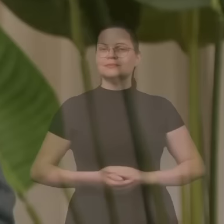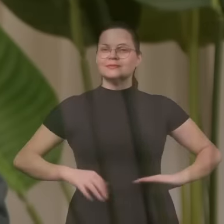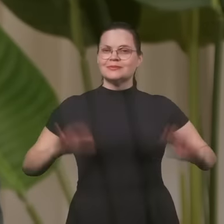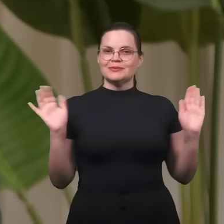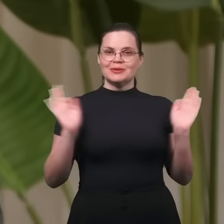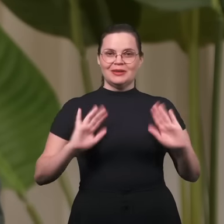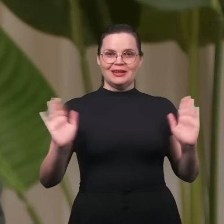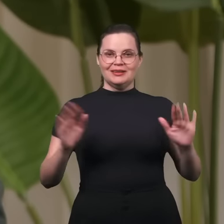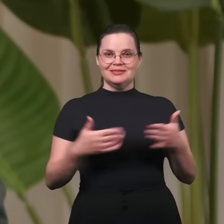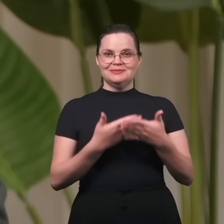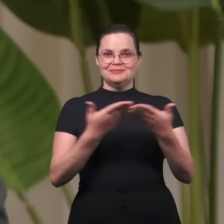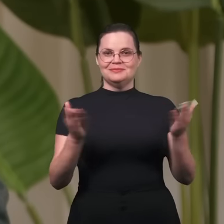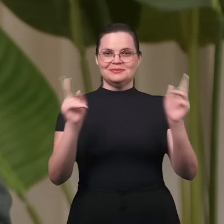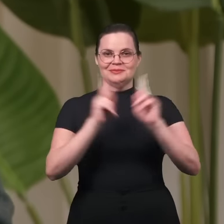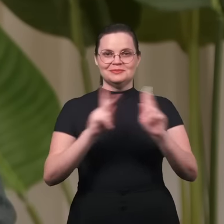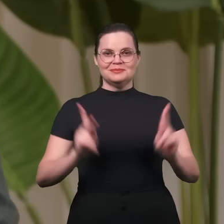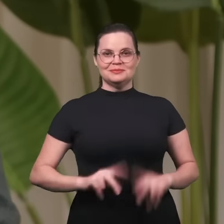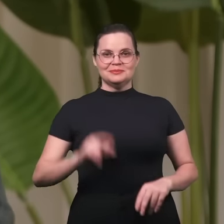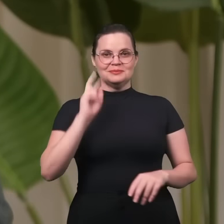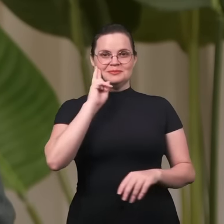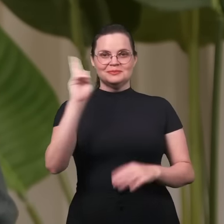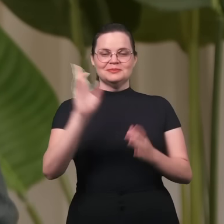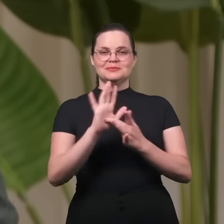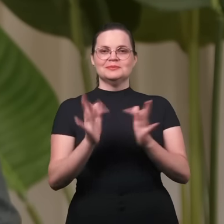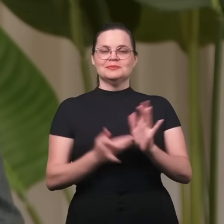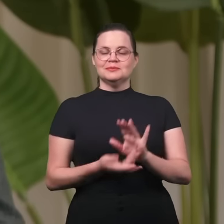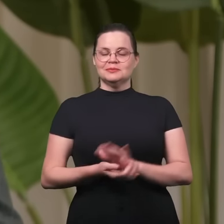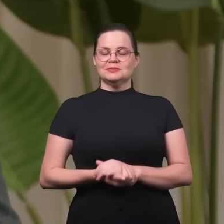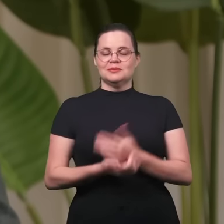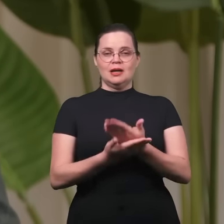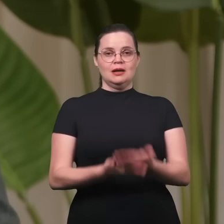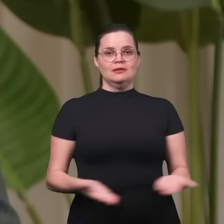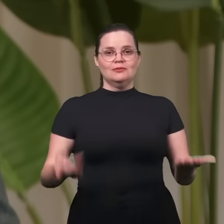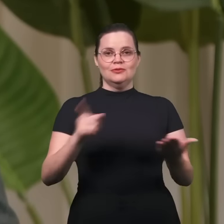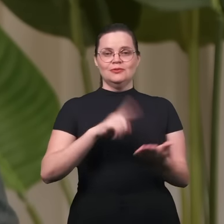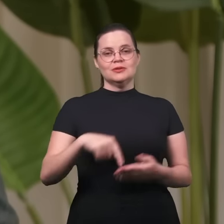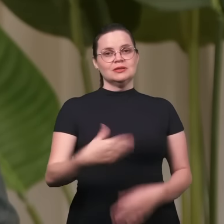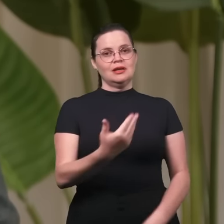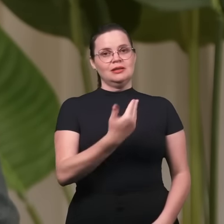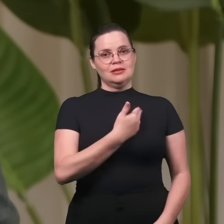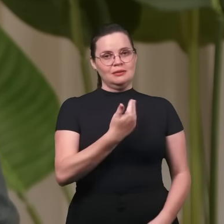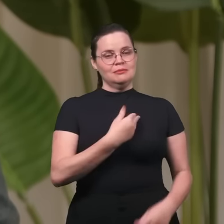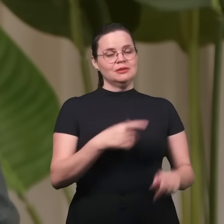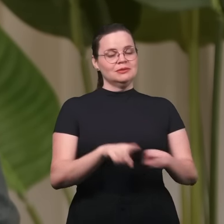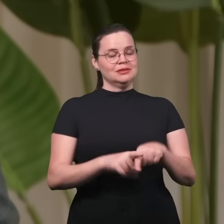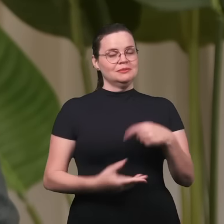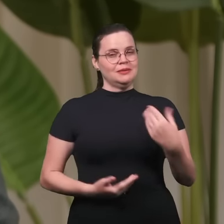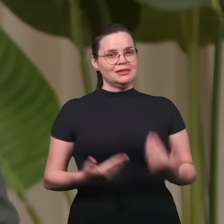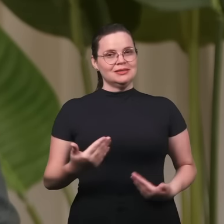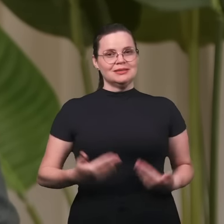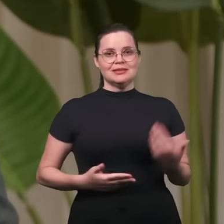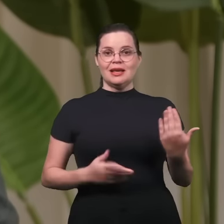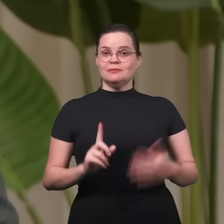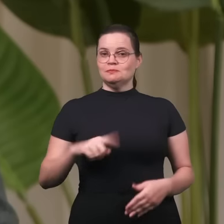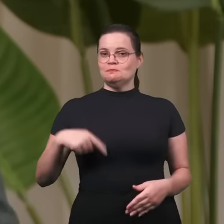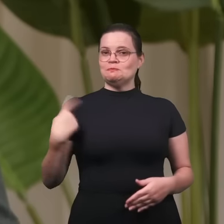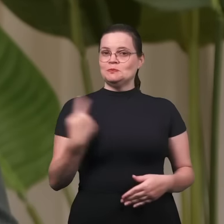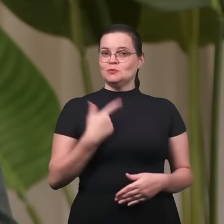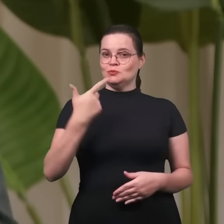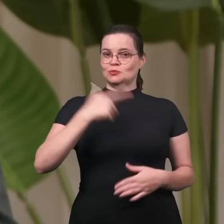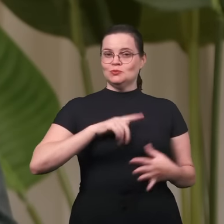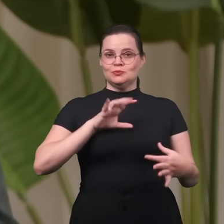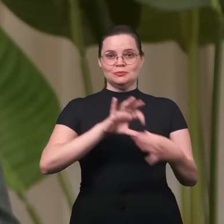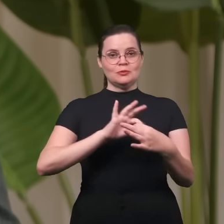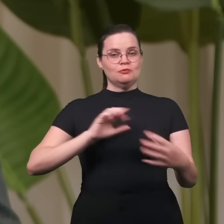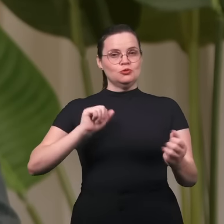Olá, queridos! A paz do Senhor Jesus, nossos irmãos e amigos. É uma grande alegria estarmos mais uma